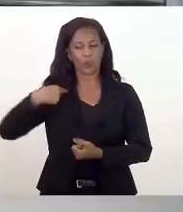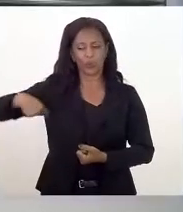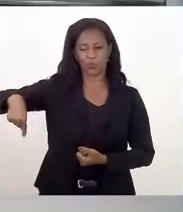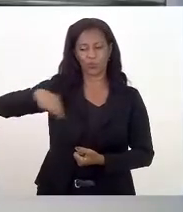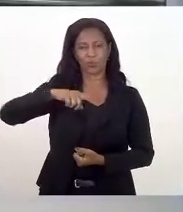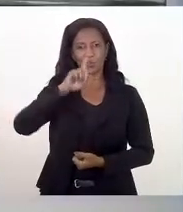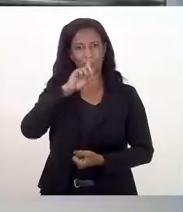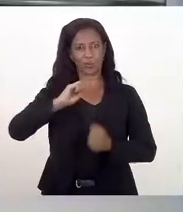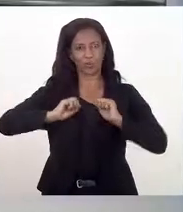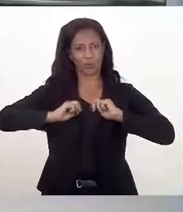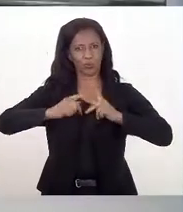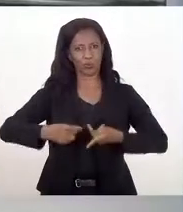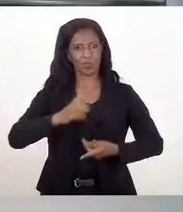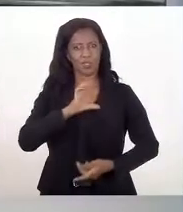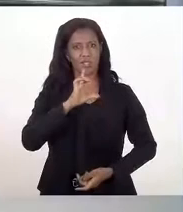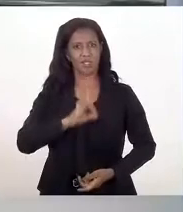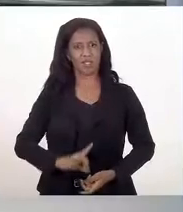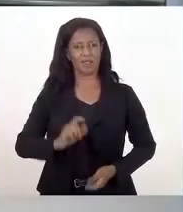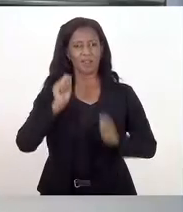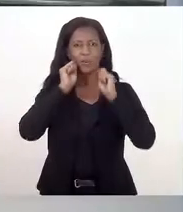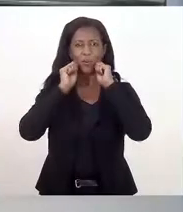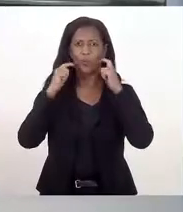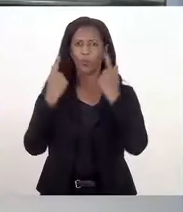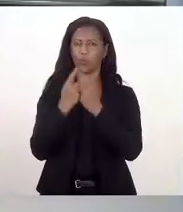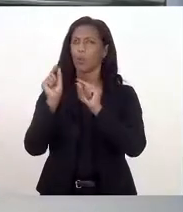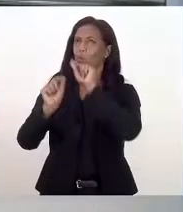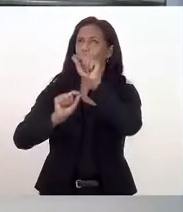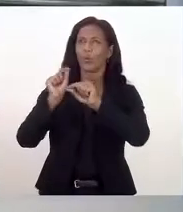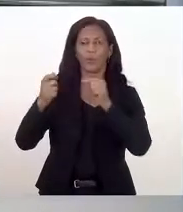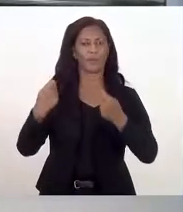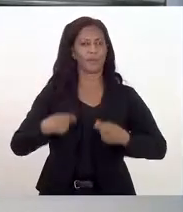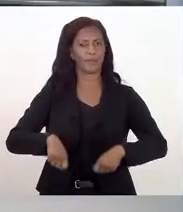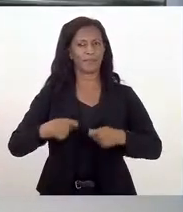Direitos Humanos e da Cidadania da LERJ no que precisar.